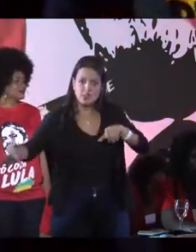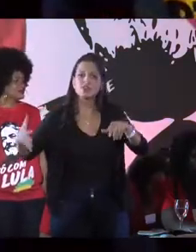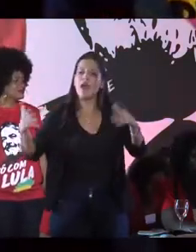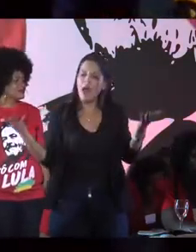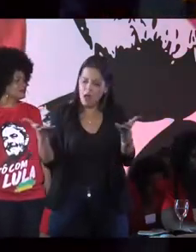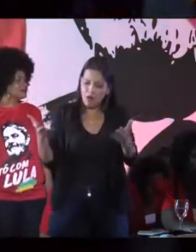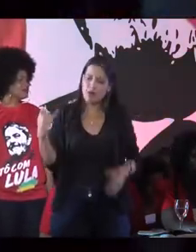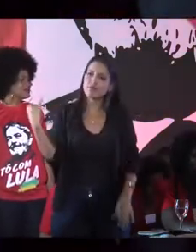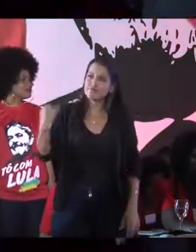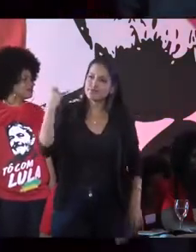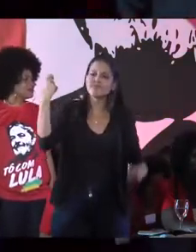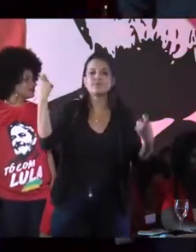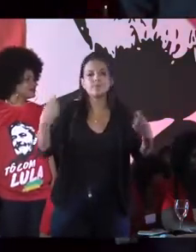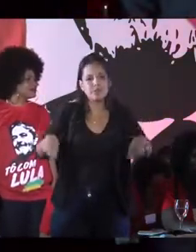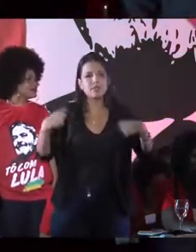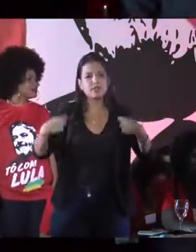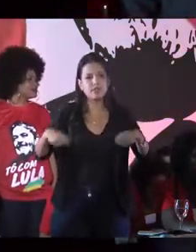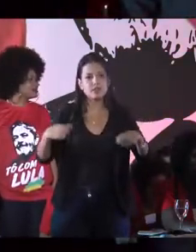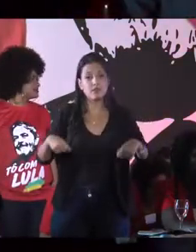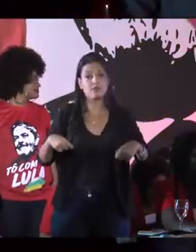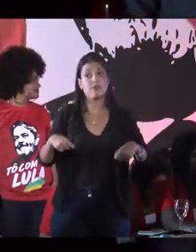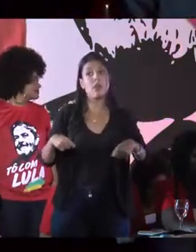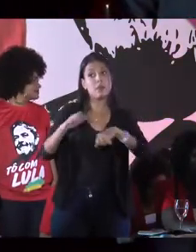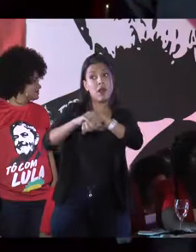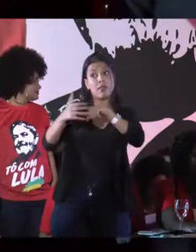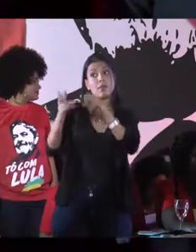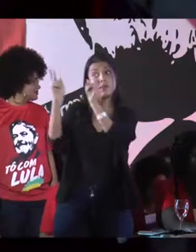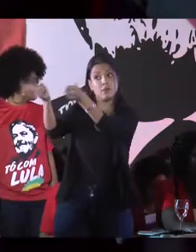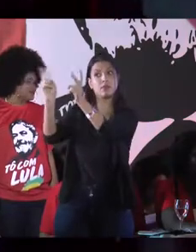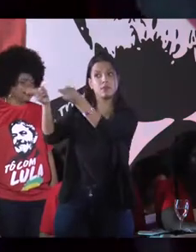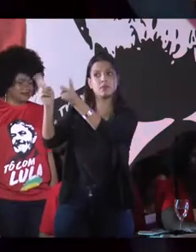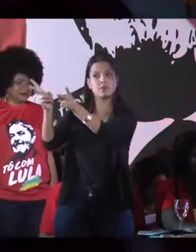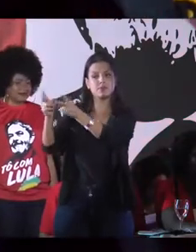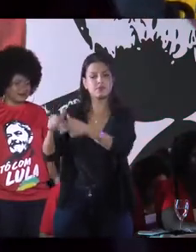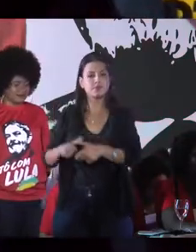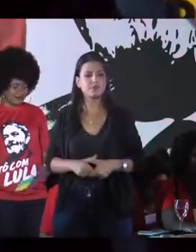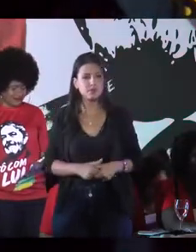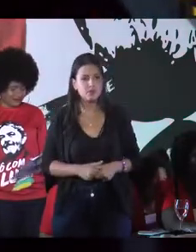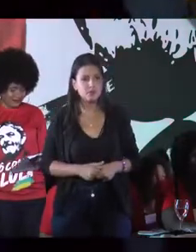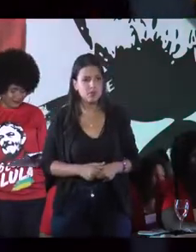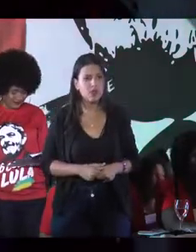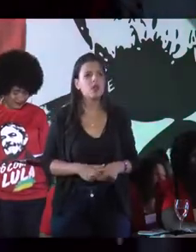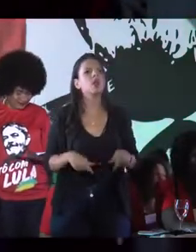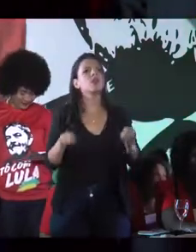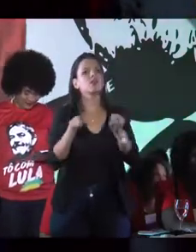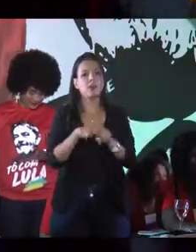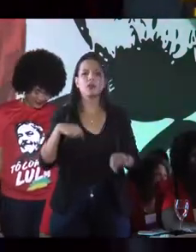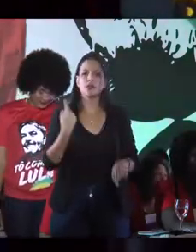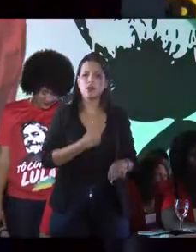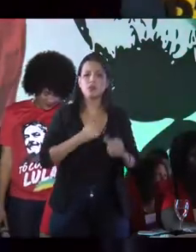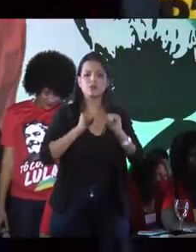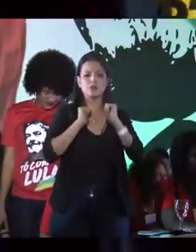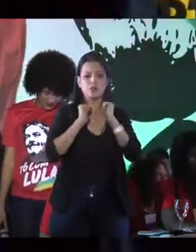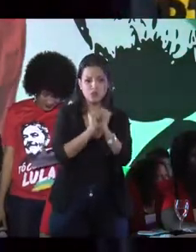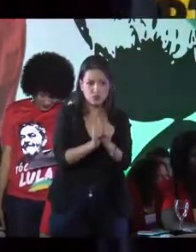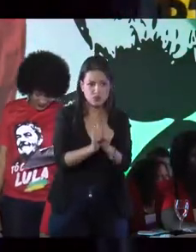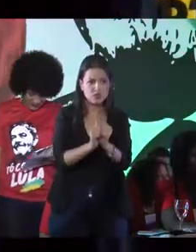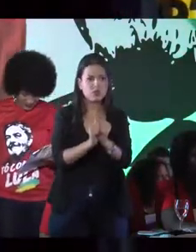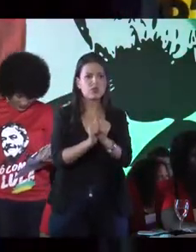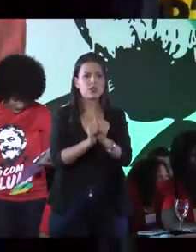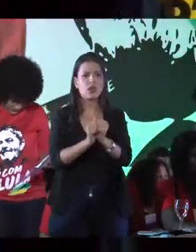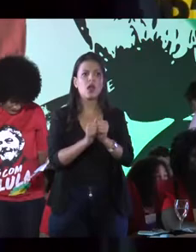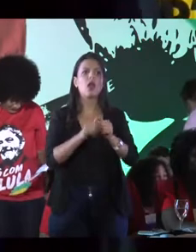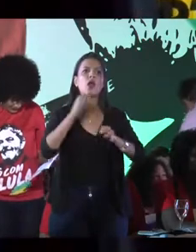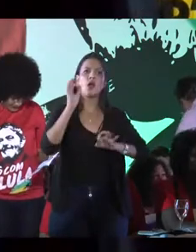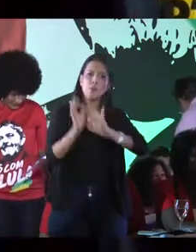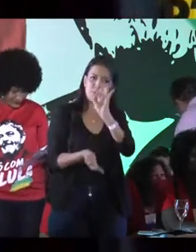necessário hoje em defesa da democracia, do Estado Democrático de Direito. Combatemos juntos na mobilização